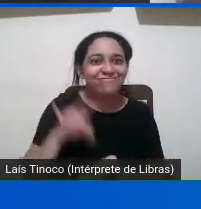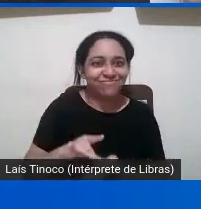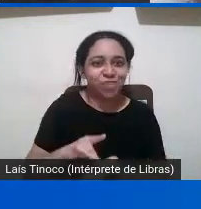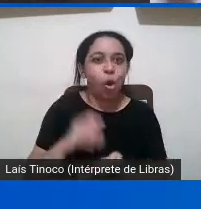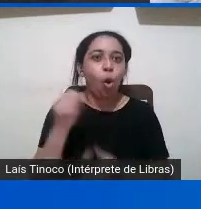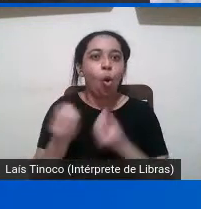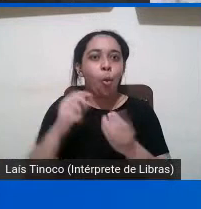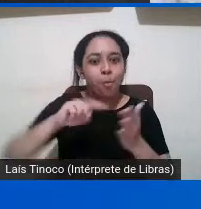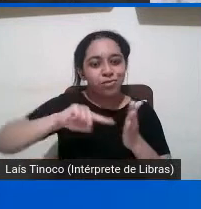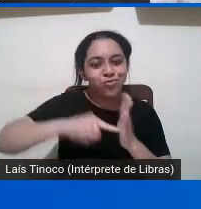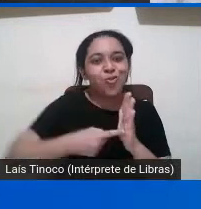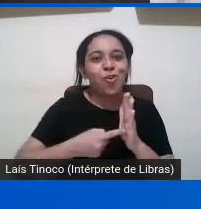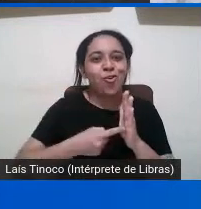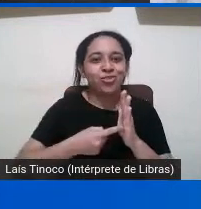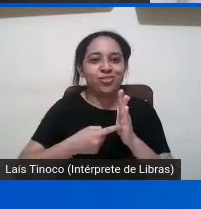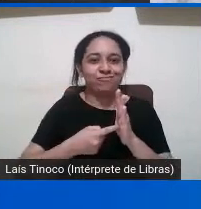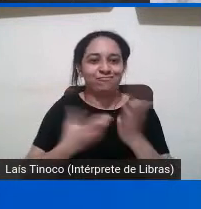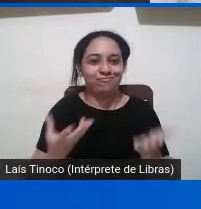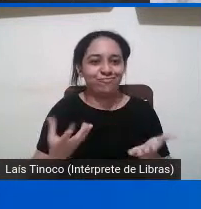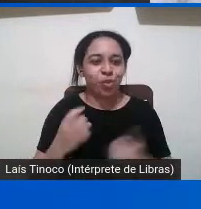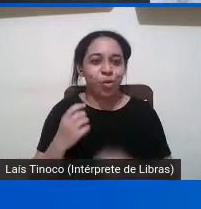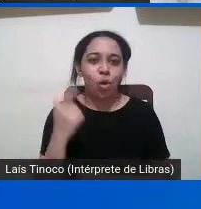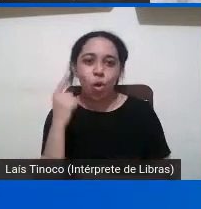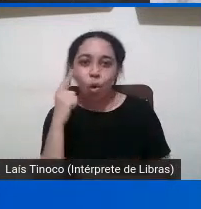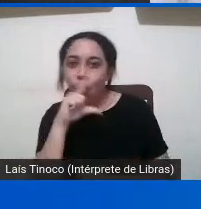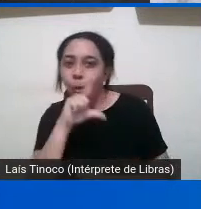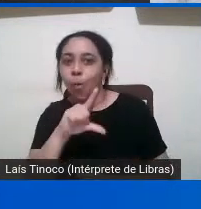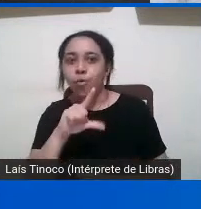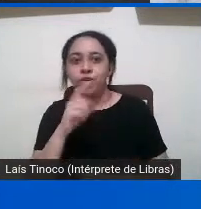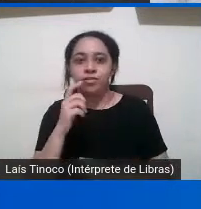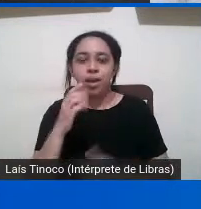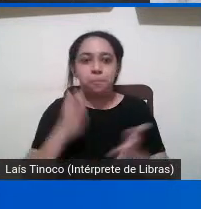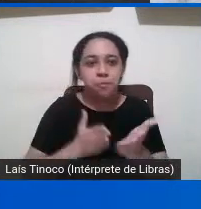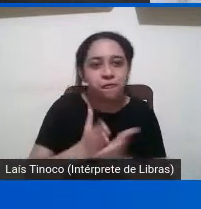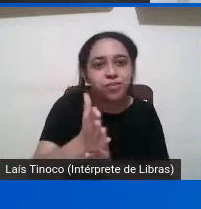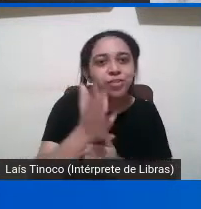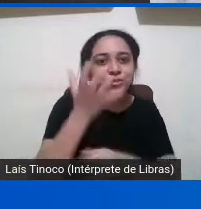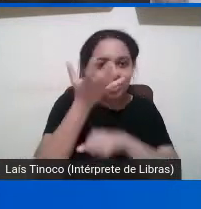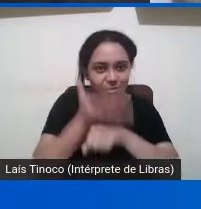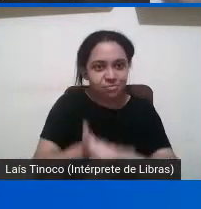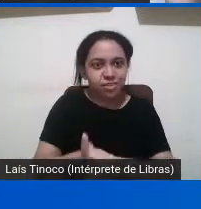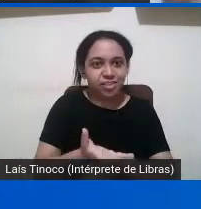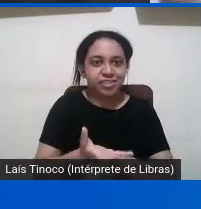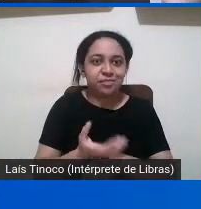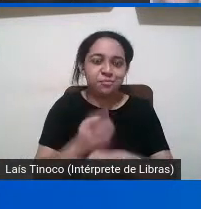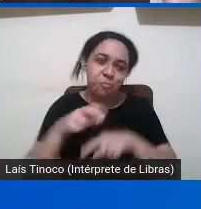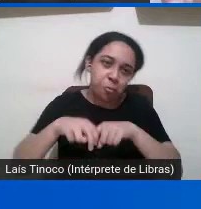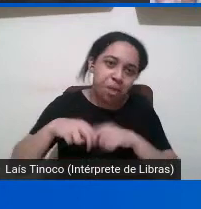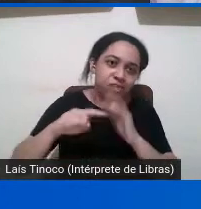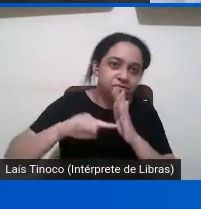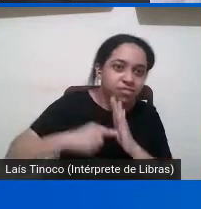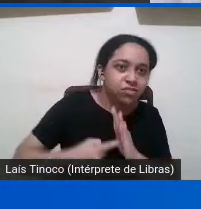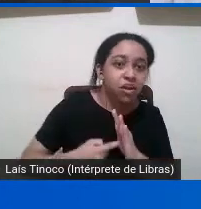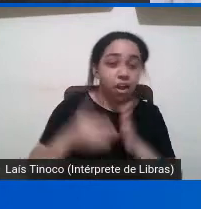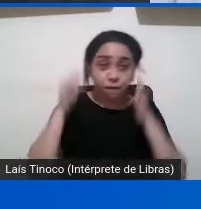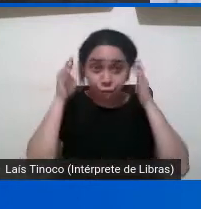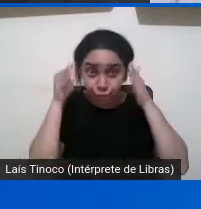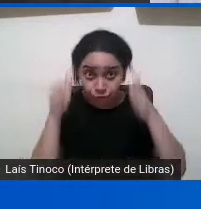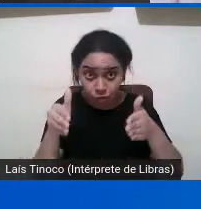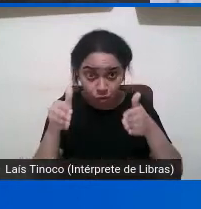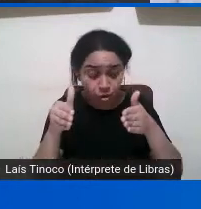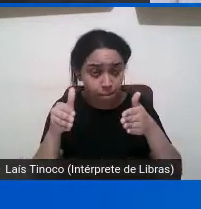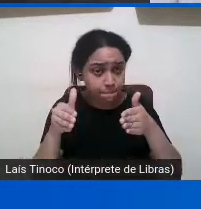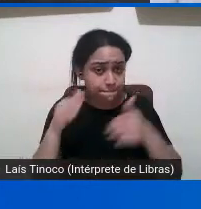nota é composta de que maneira ele pode obter a promoção na disciplina pela nota por exemplo e ele passa a focar exclusivamente